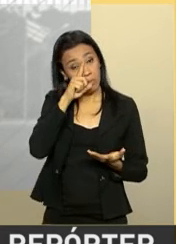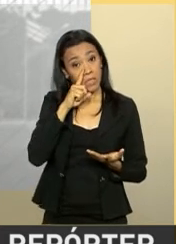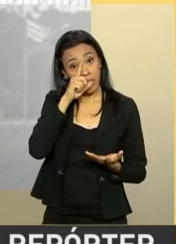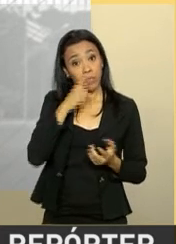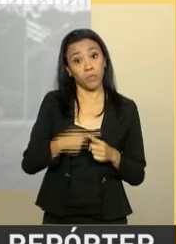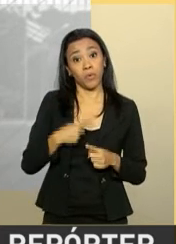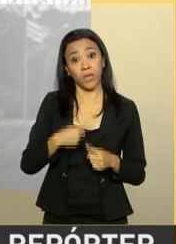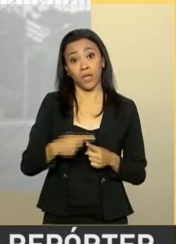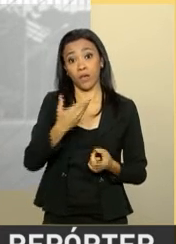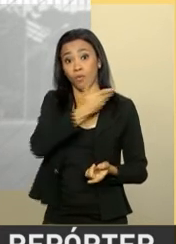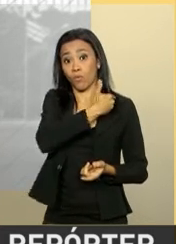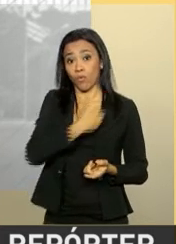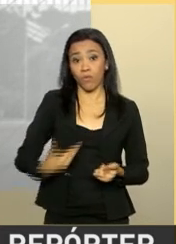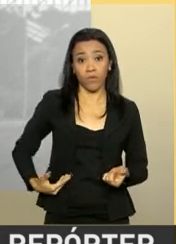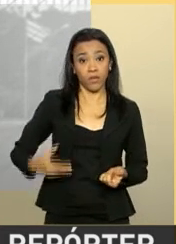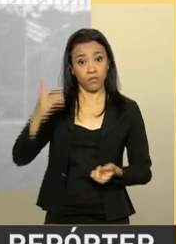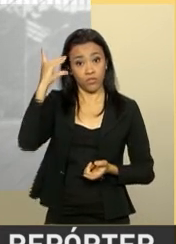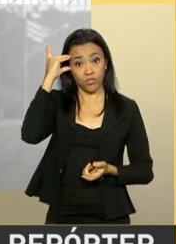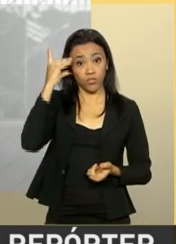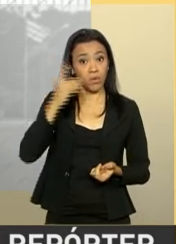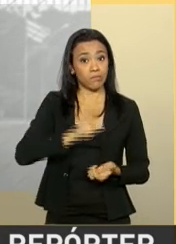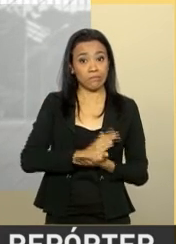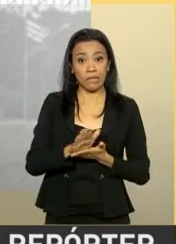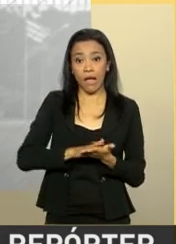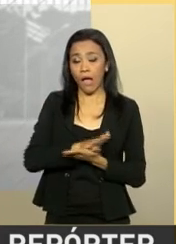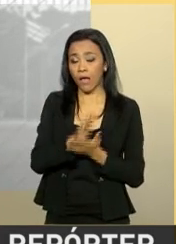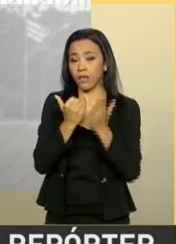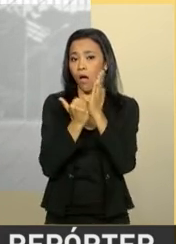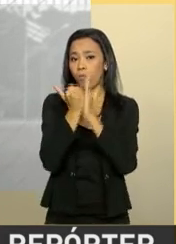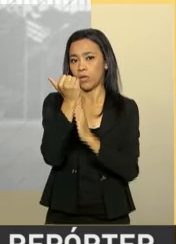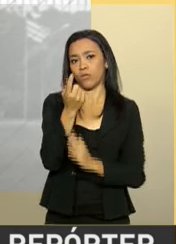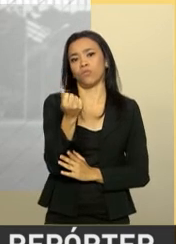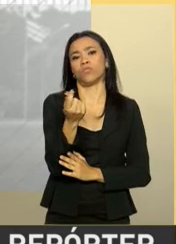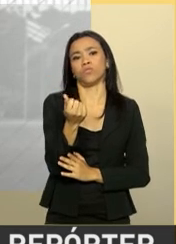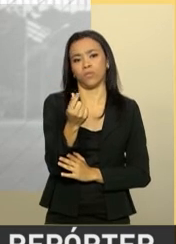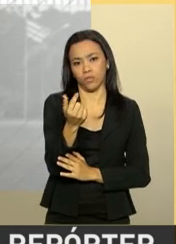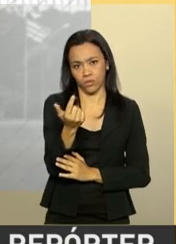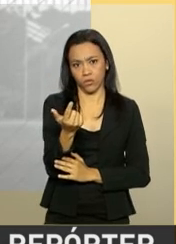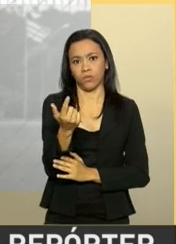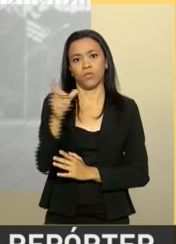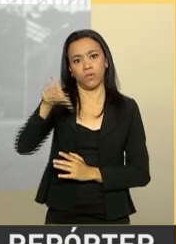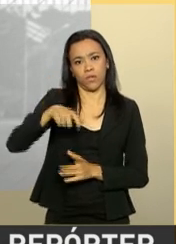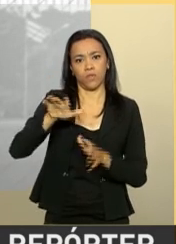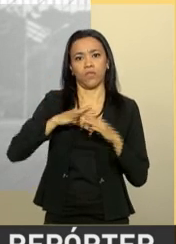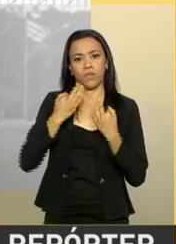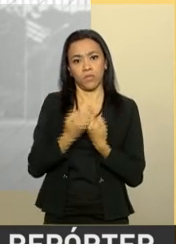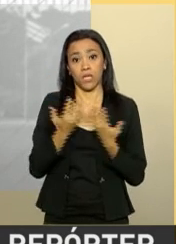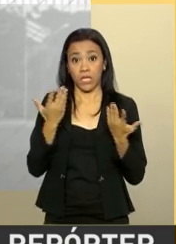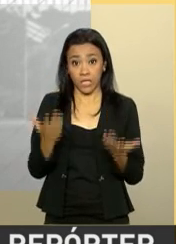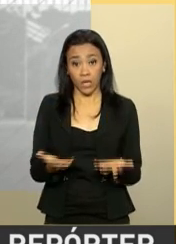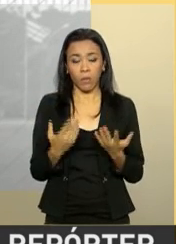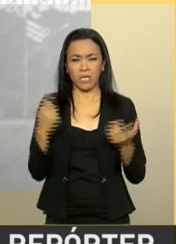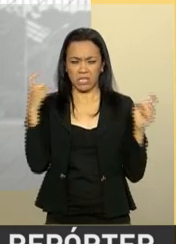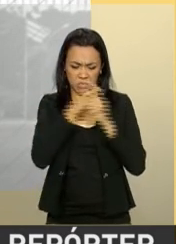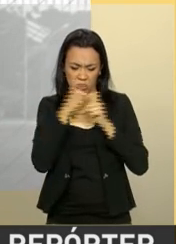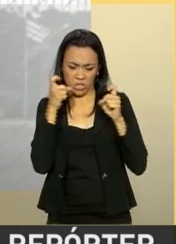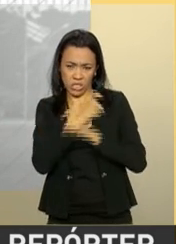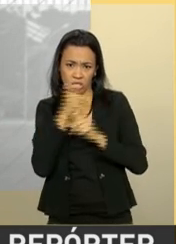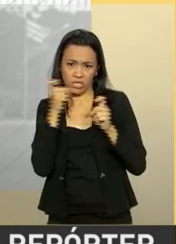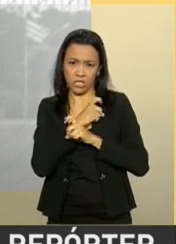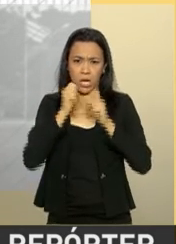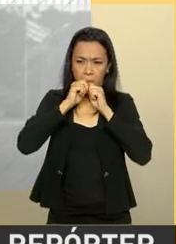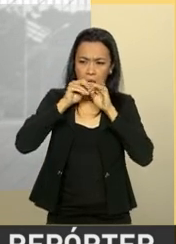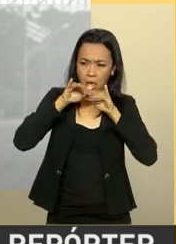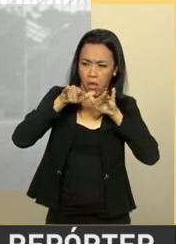governo dilma ficou dois anos sem dar reajuste do bolsa família então essa boataria desse jogo político de